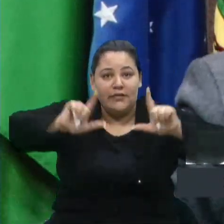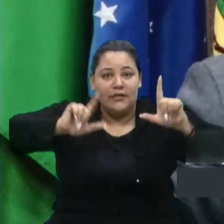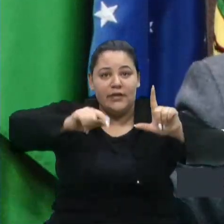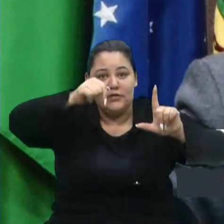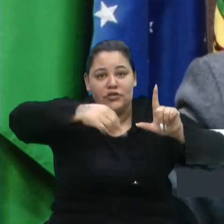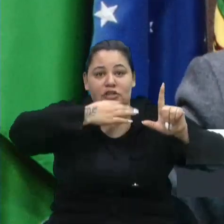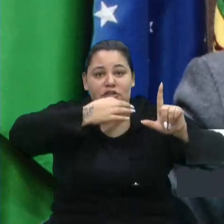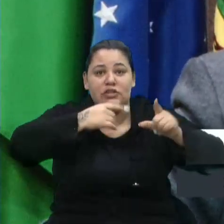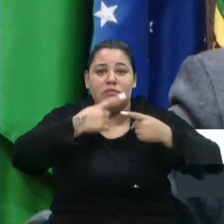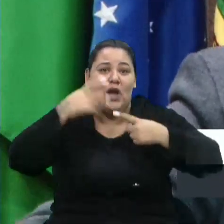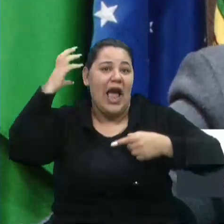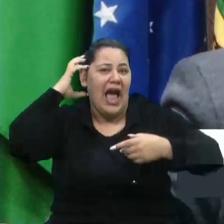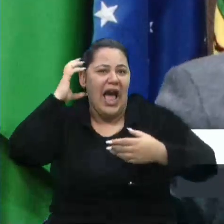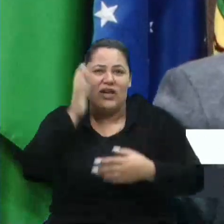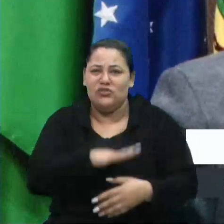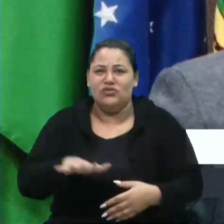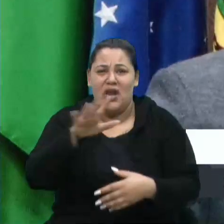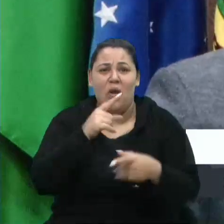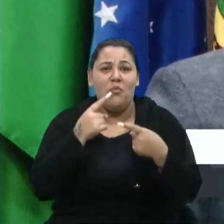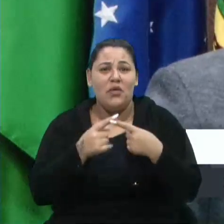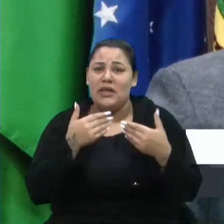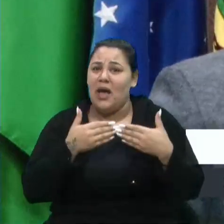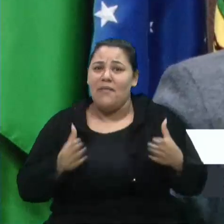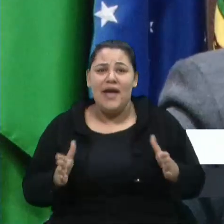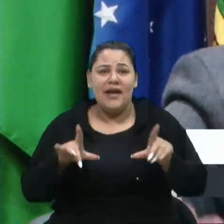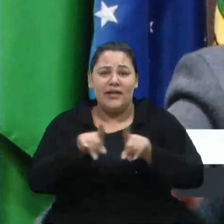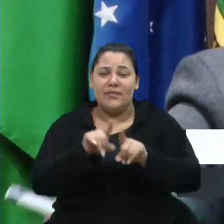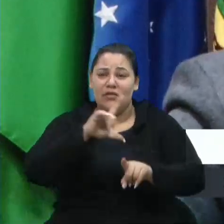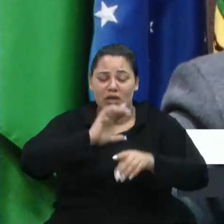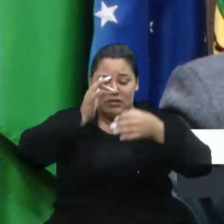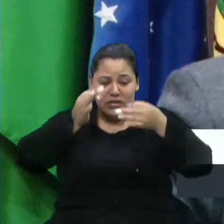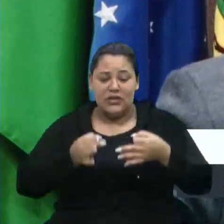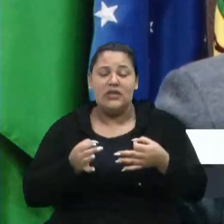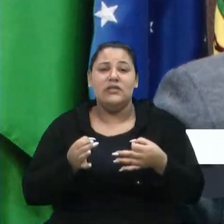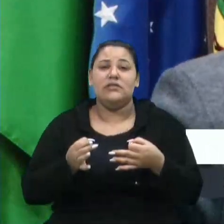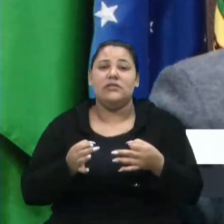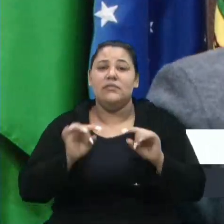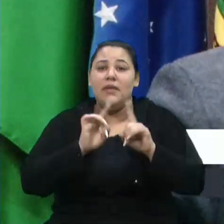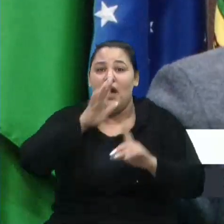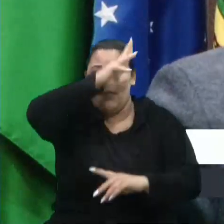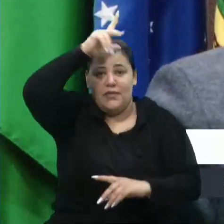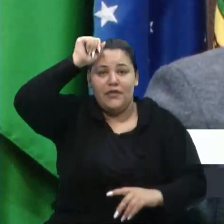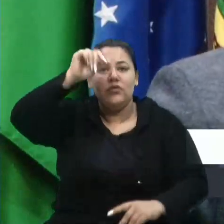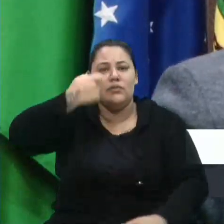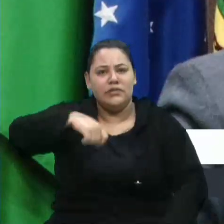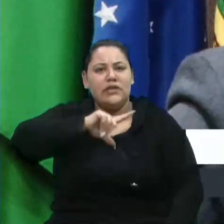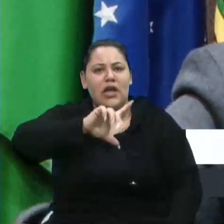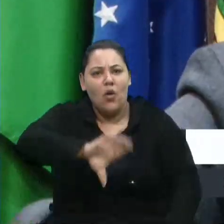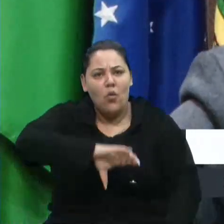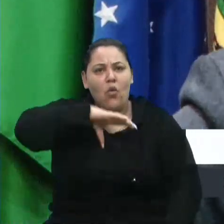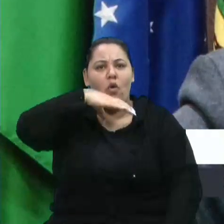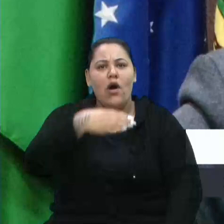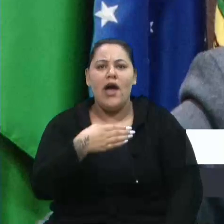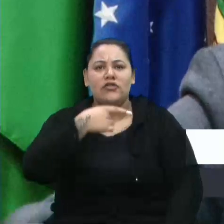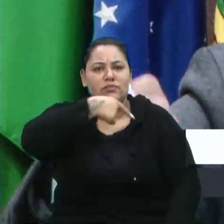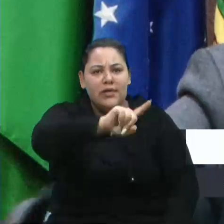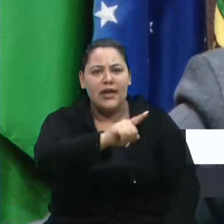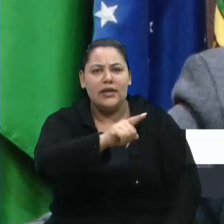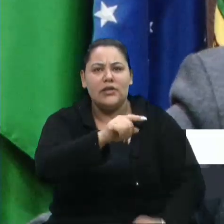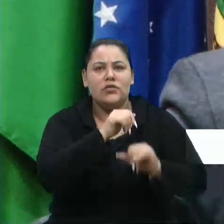Caxias do Sul está aberta né está aberta eu tenho certeza que sim mas assim a prefeitura tem que ter coragem para ir nos programas